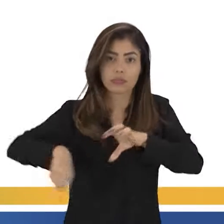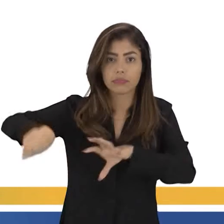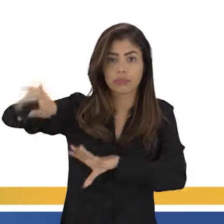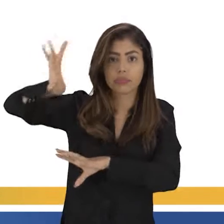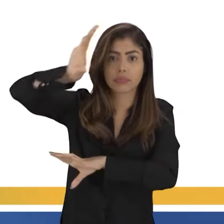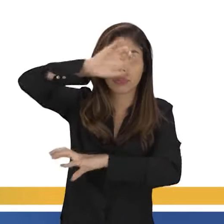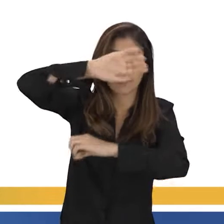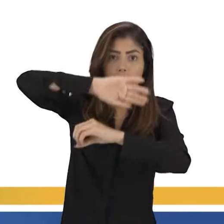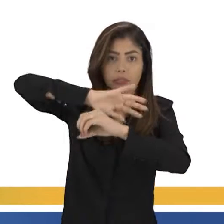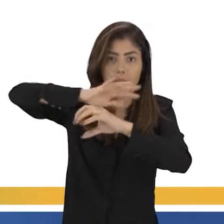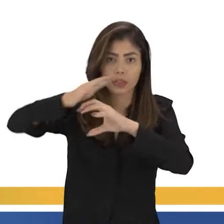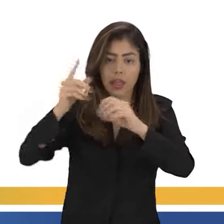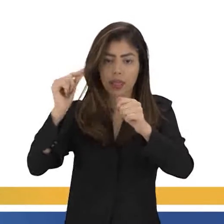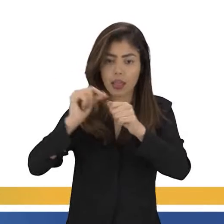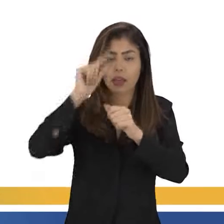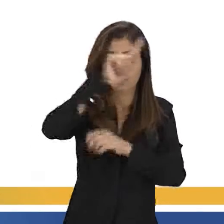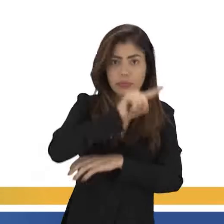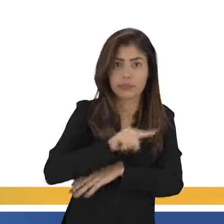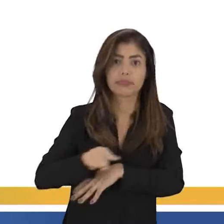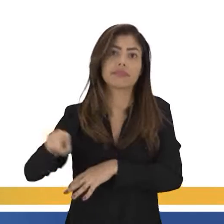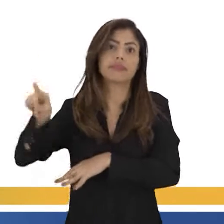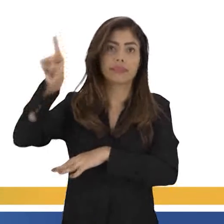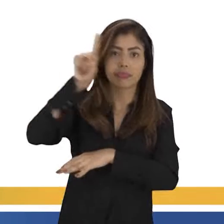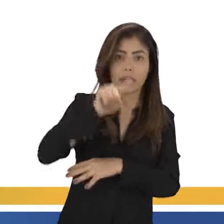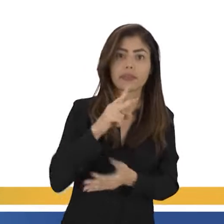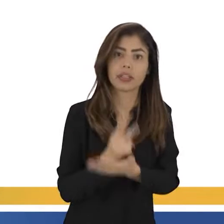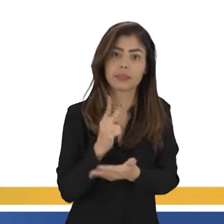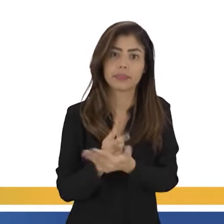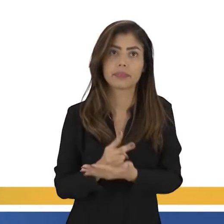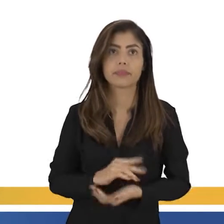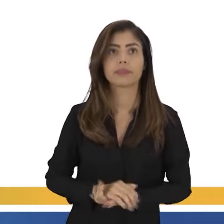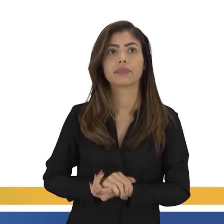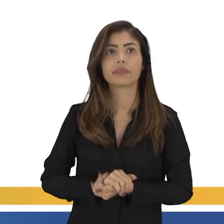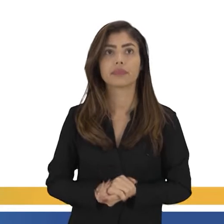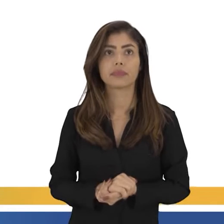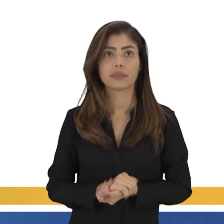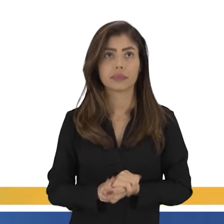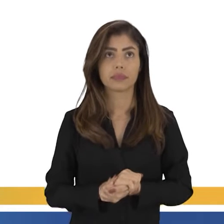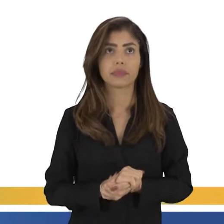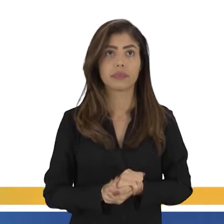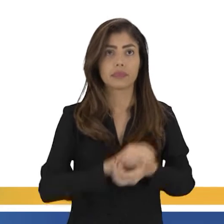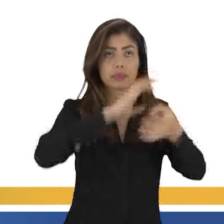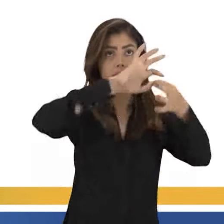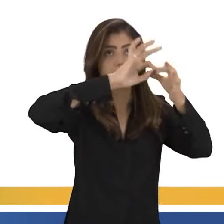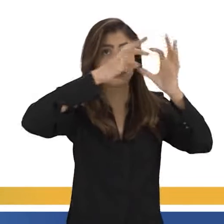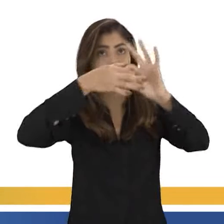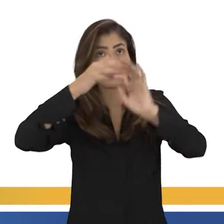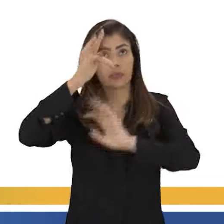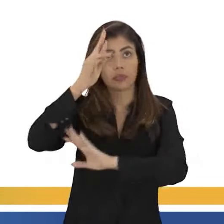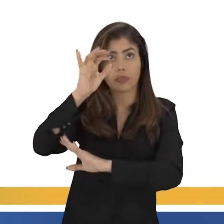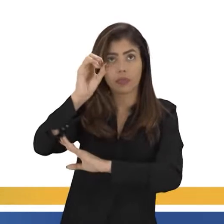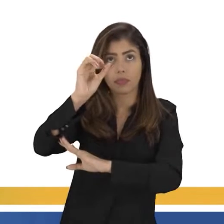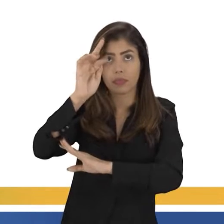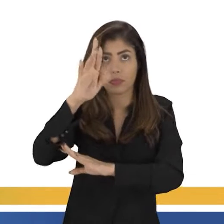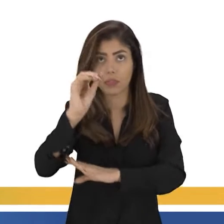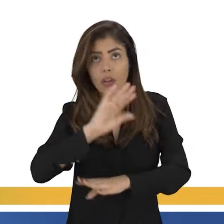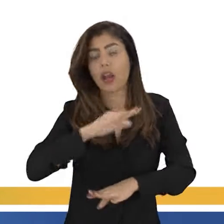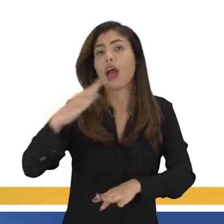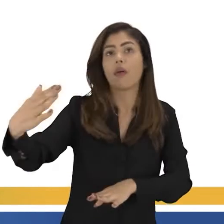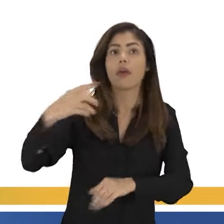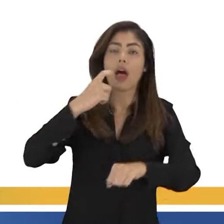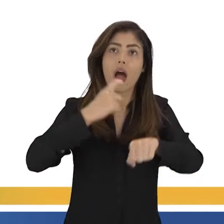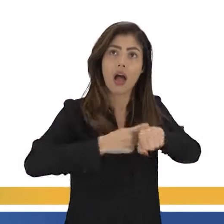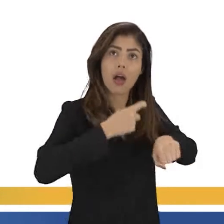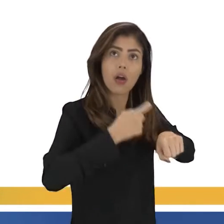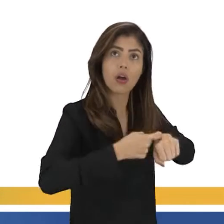até completar o ciclo, ok? Vamos lá. Ciclo do fósforo. É quando as